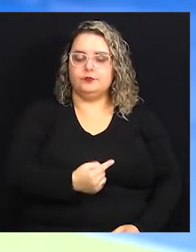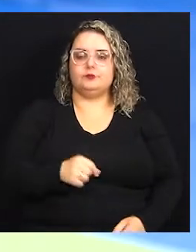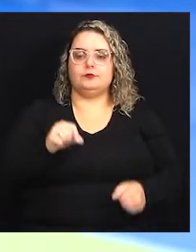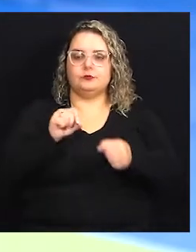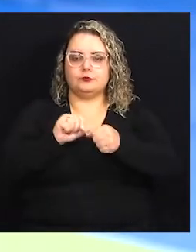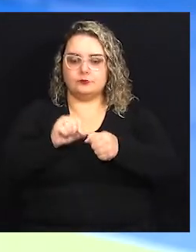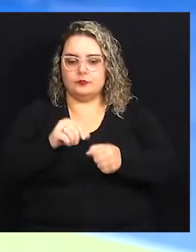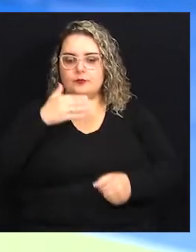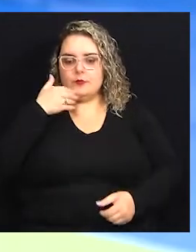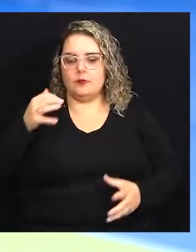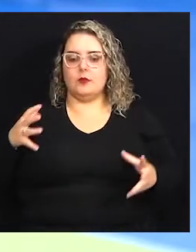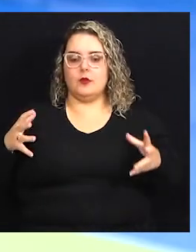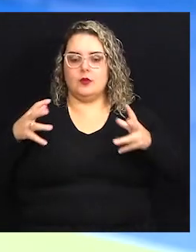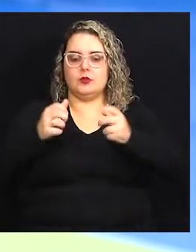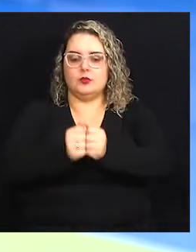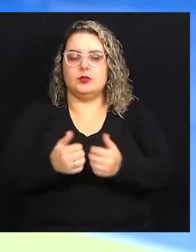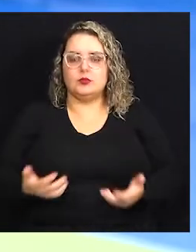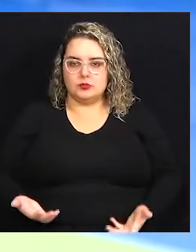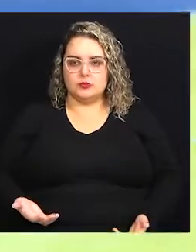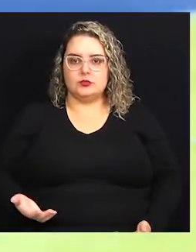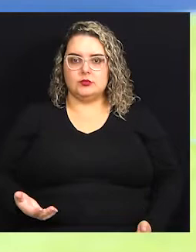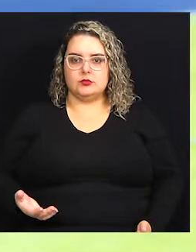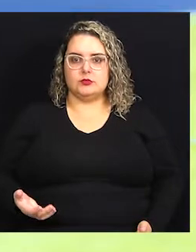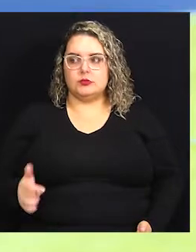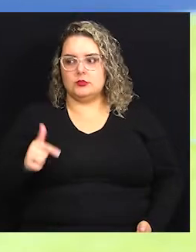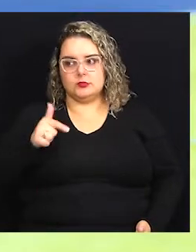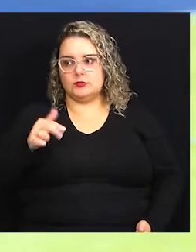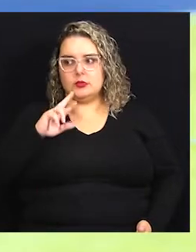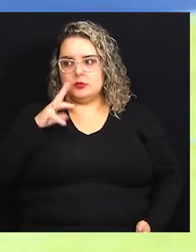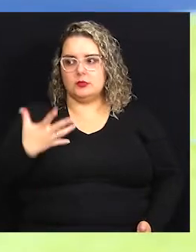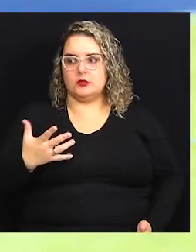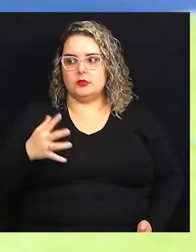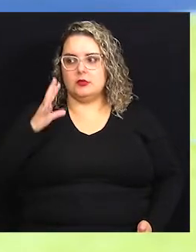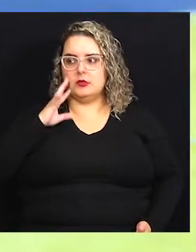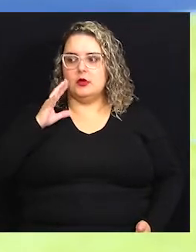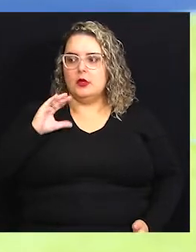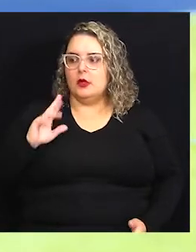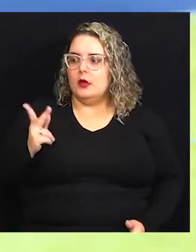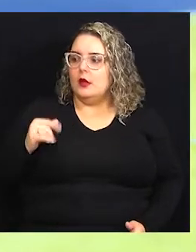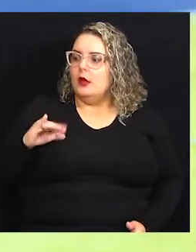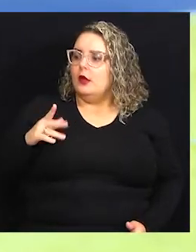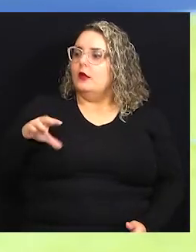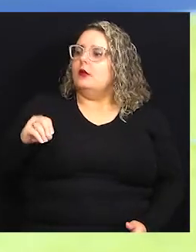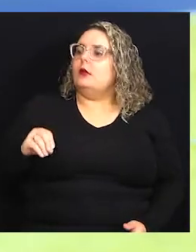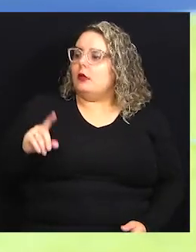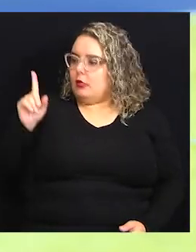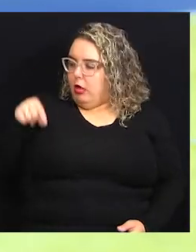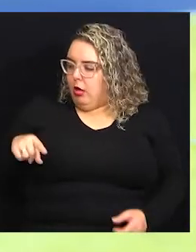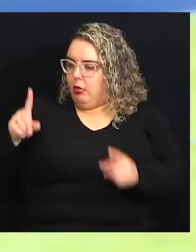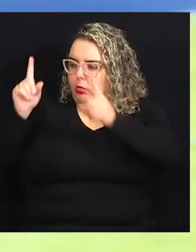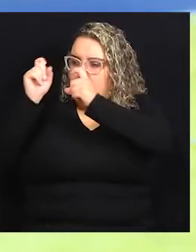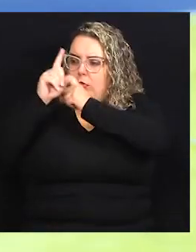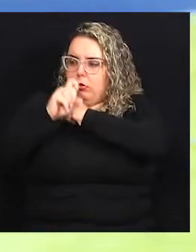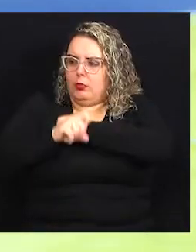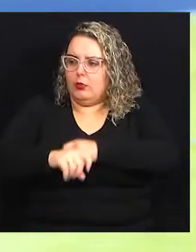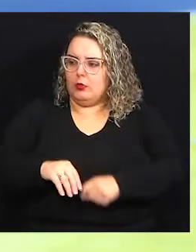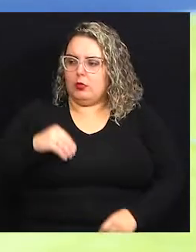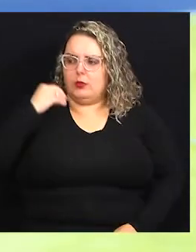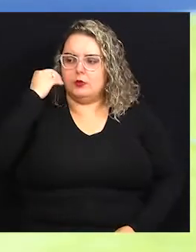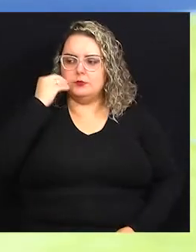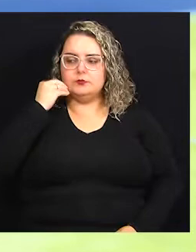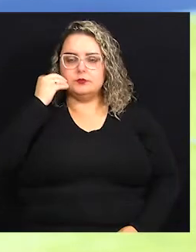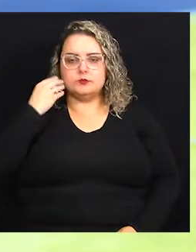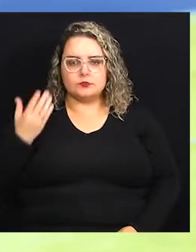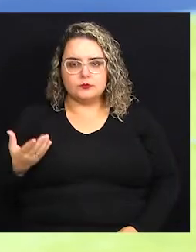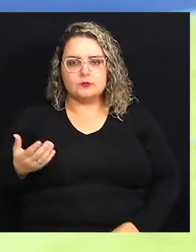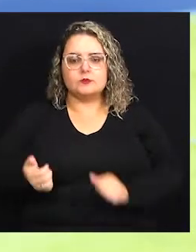o melhor no coletivo, senão não adianta. Ô Chicão, é um desafio para você que tem essa experiência